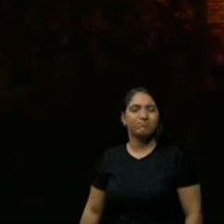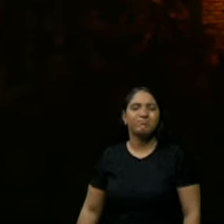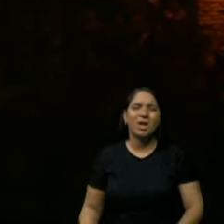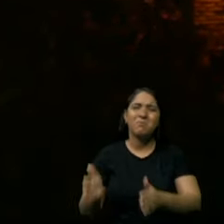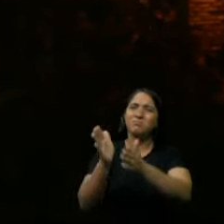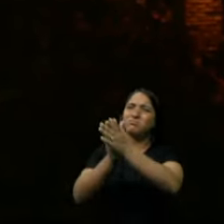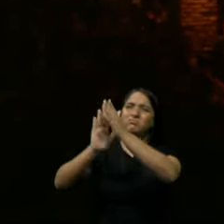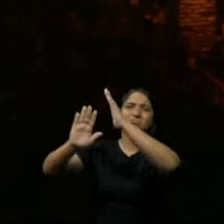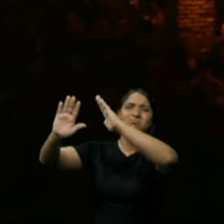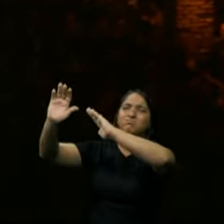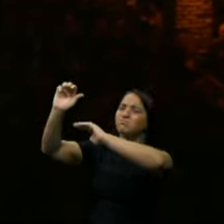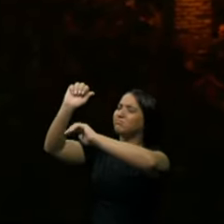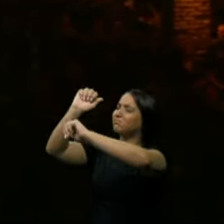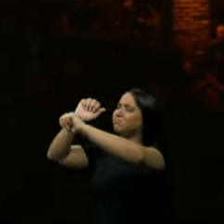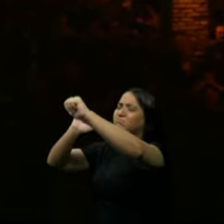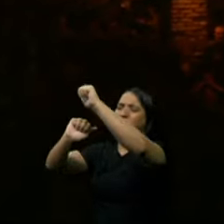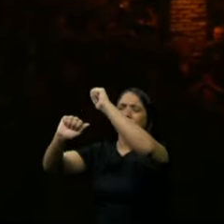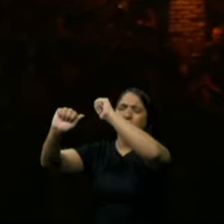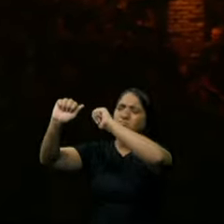e